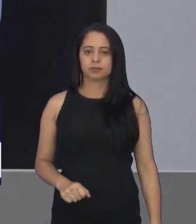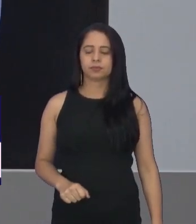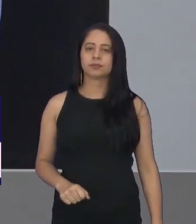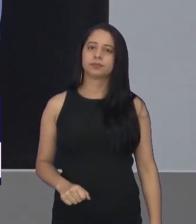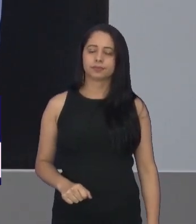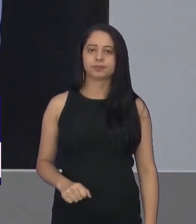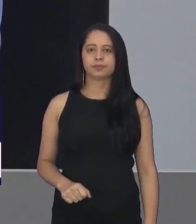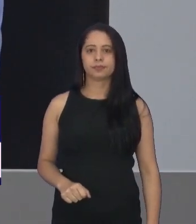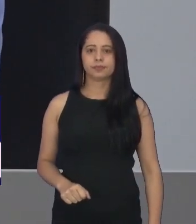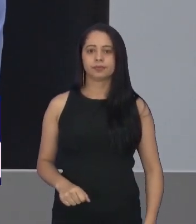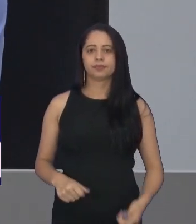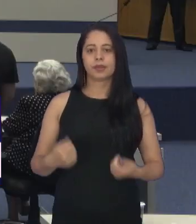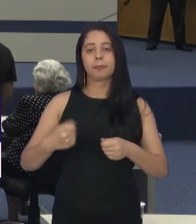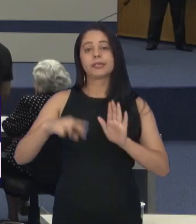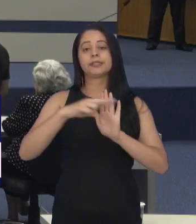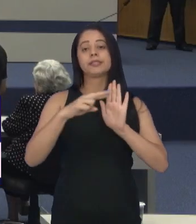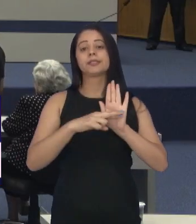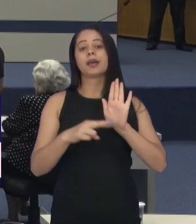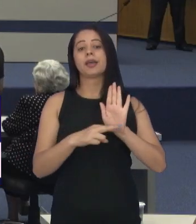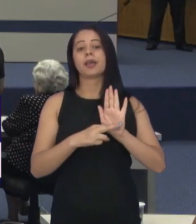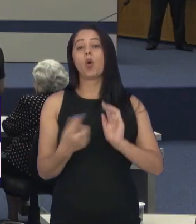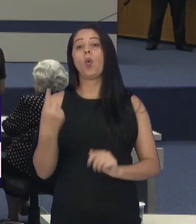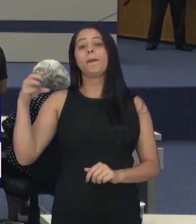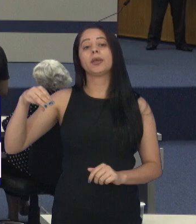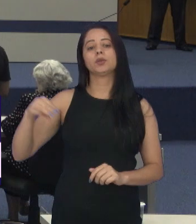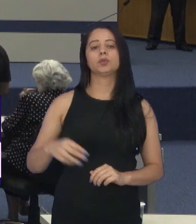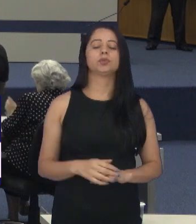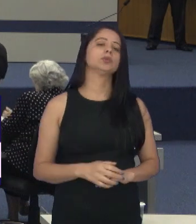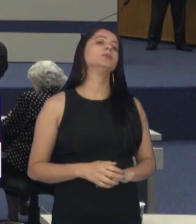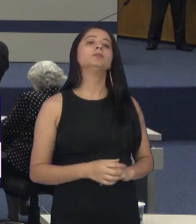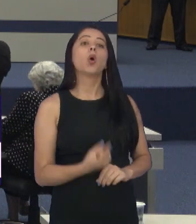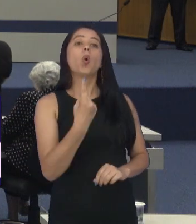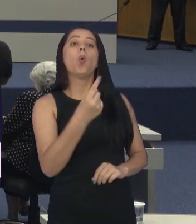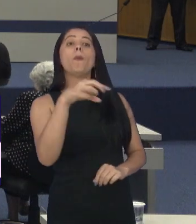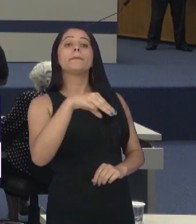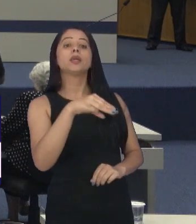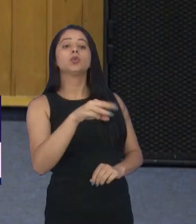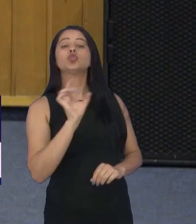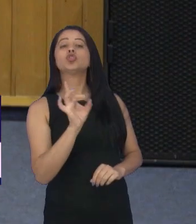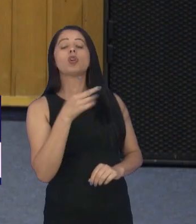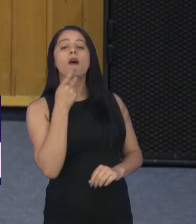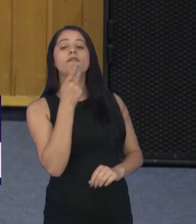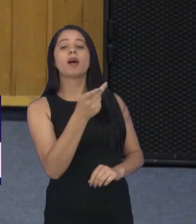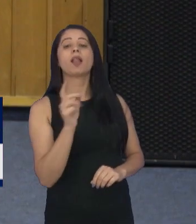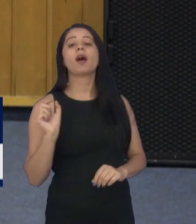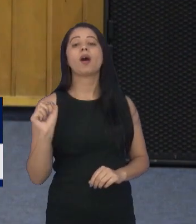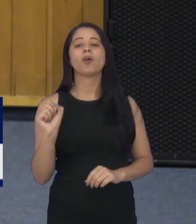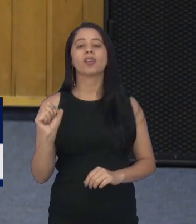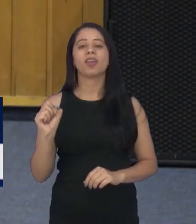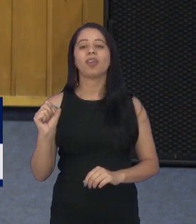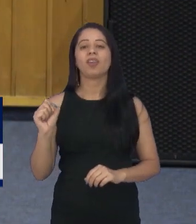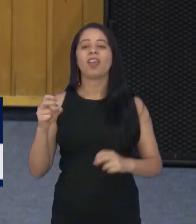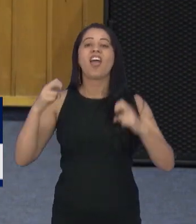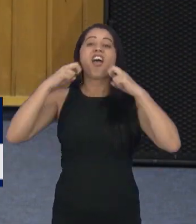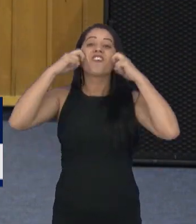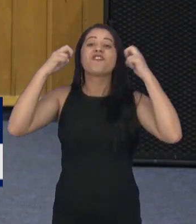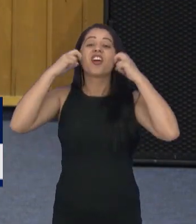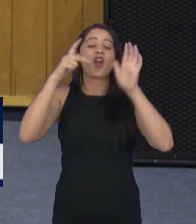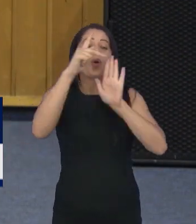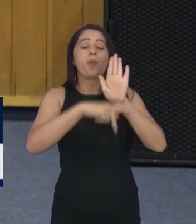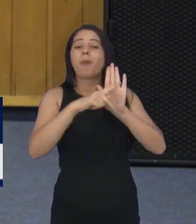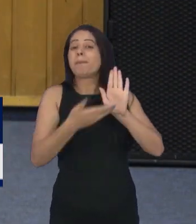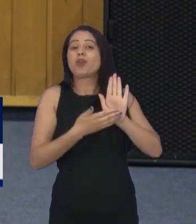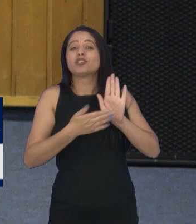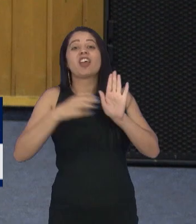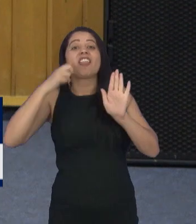Questão de ordem para a vereadora Júnior Fraca, com 1 minuto. 1 minuto para falar a vergonha que é o projeto que foi